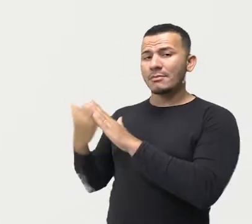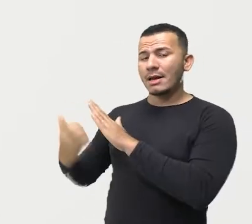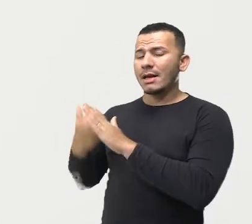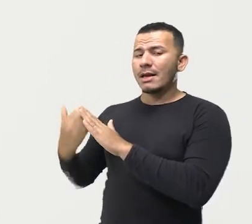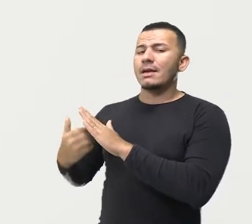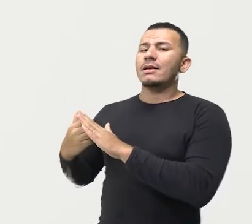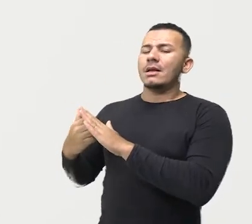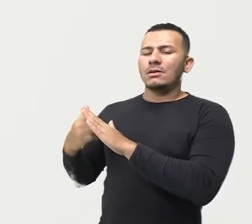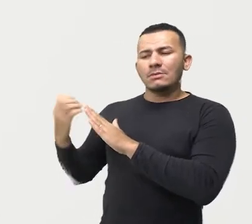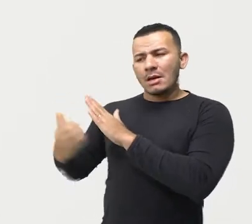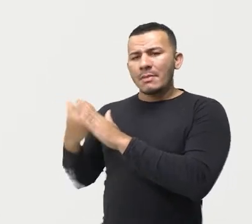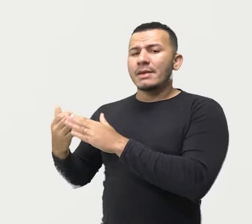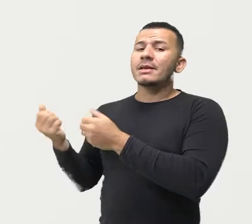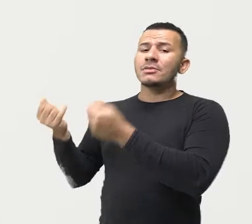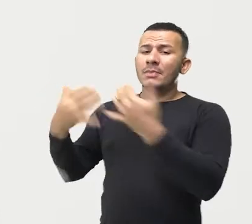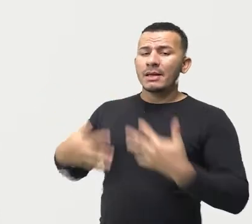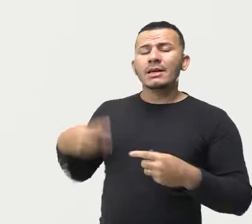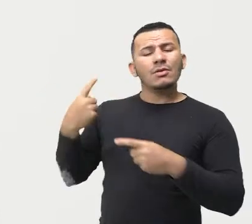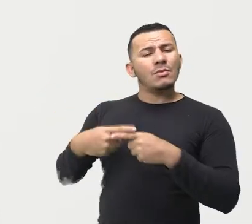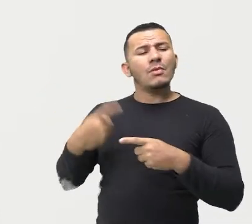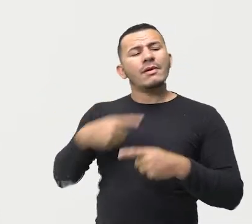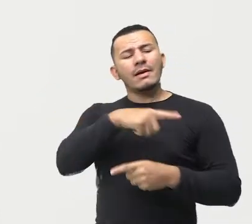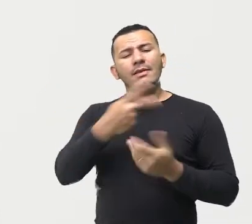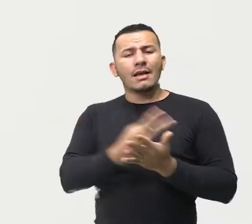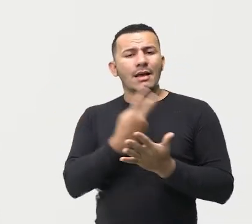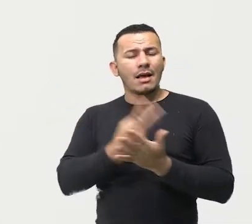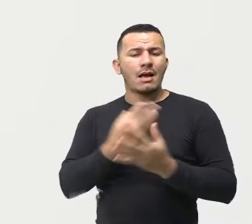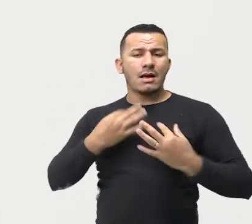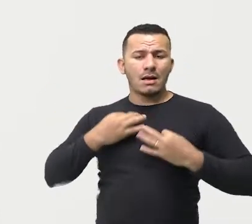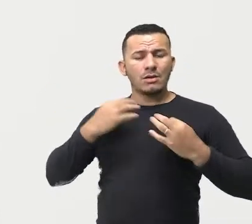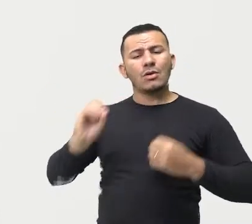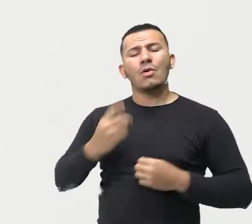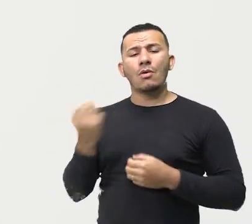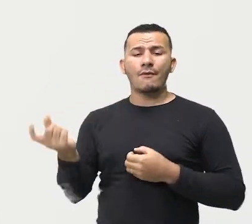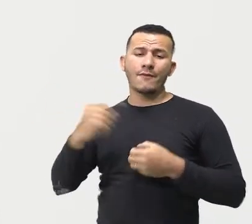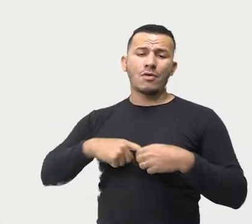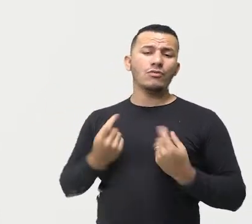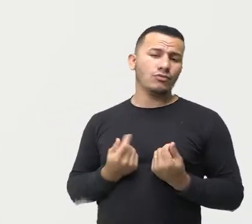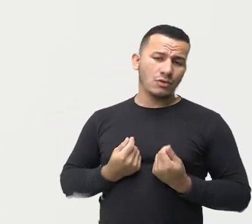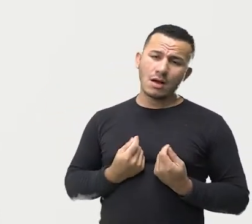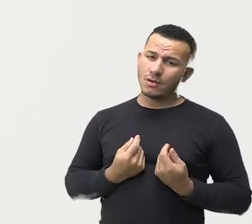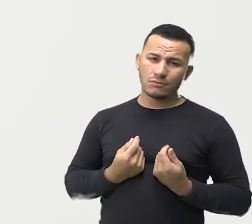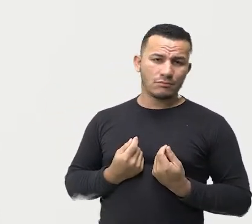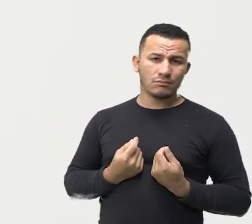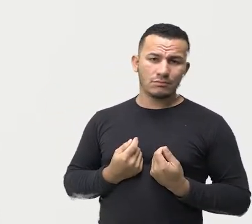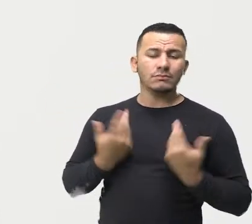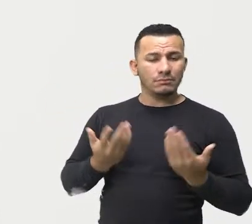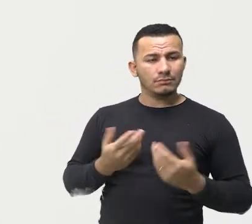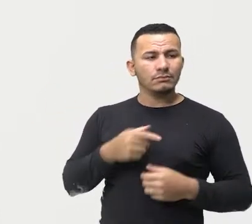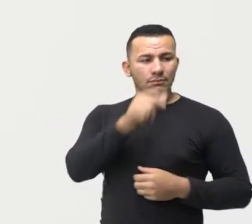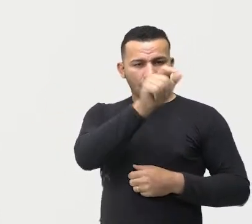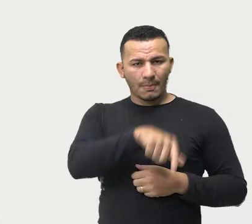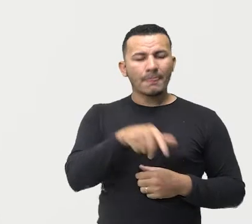em relação ao objeto da reclamação e estorno do dinheiro certo então ela enviou ou